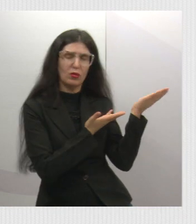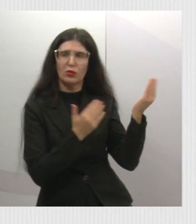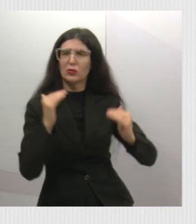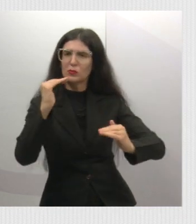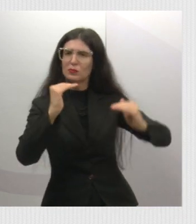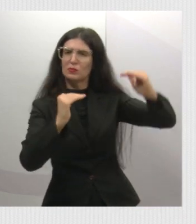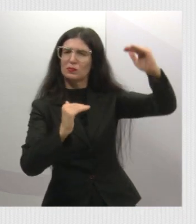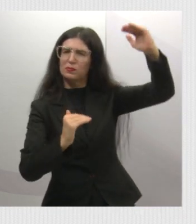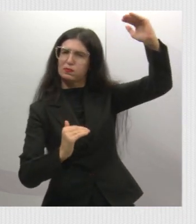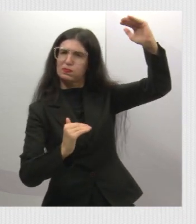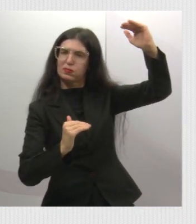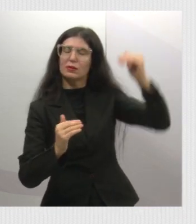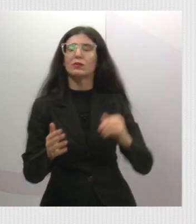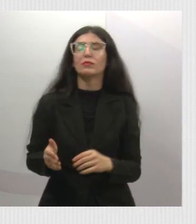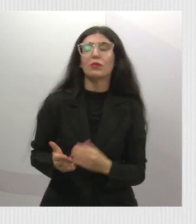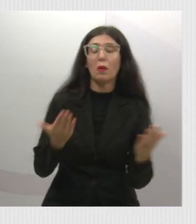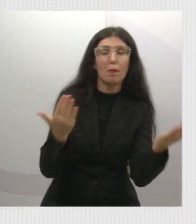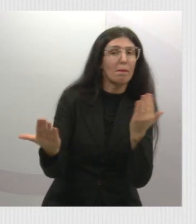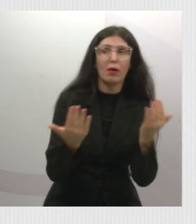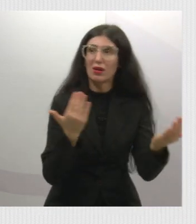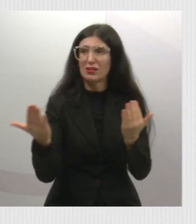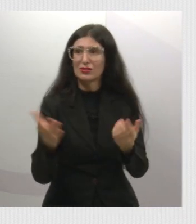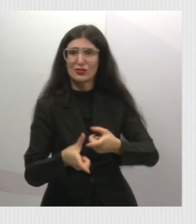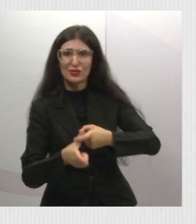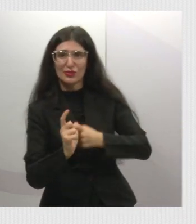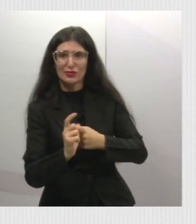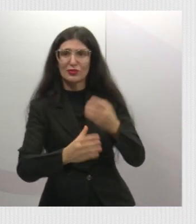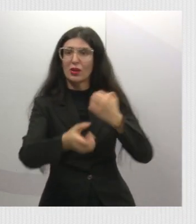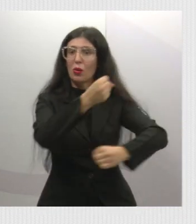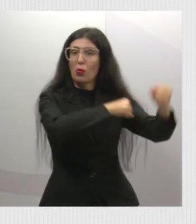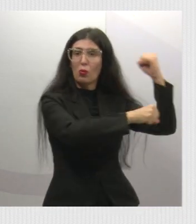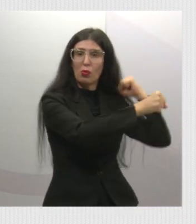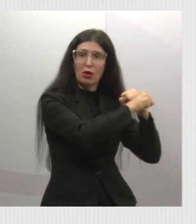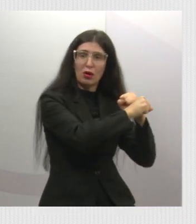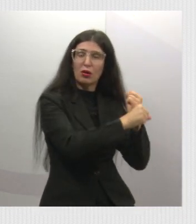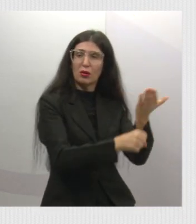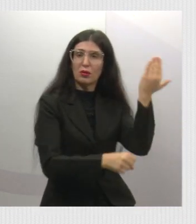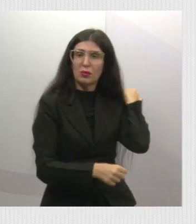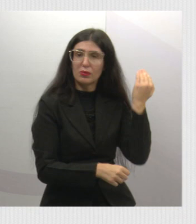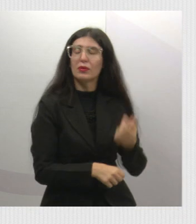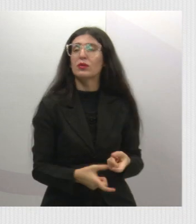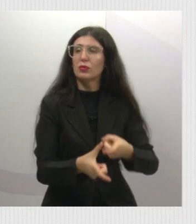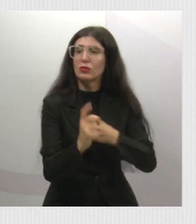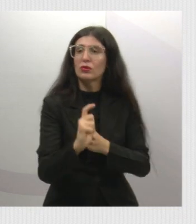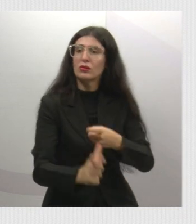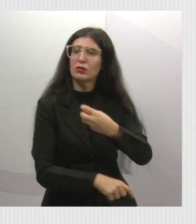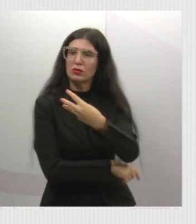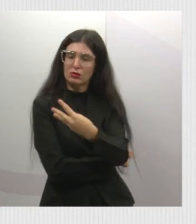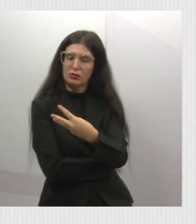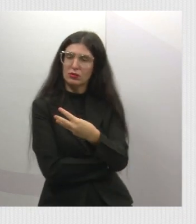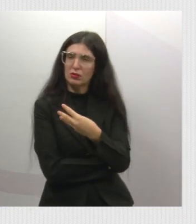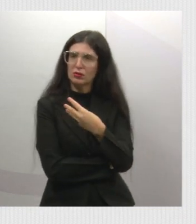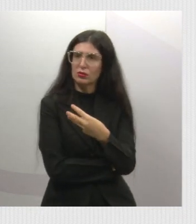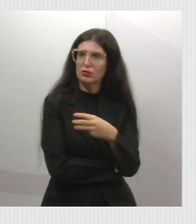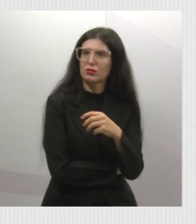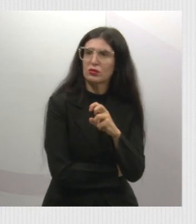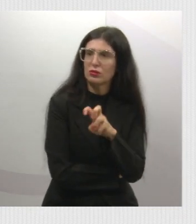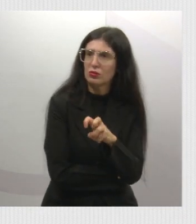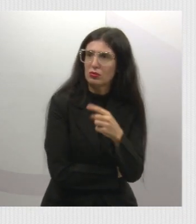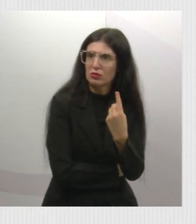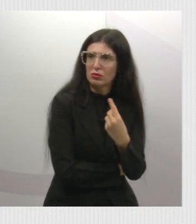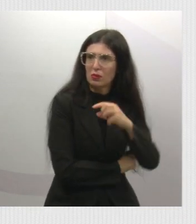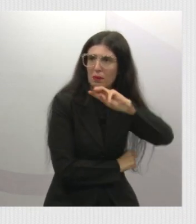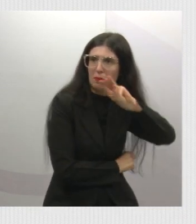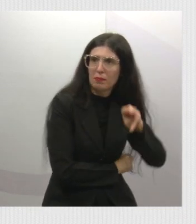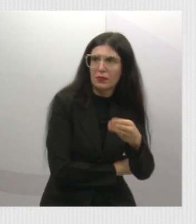diz que do ano anterior, onde tínhamos uma dívida consolidada de 351 milhões, tivemos a